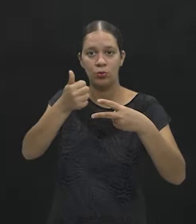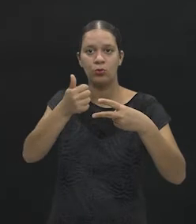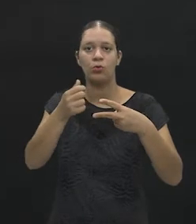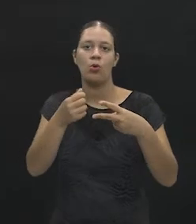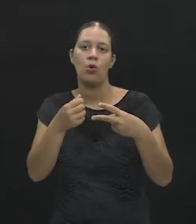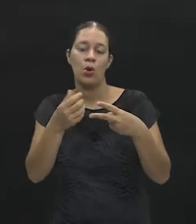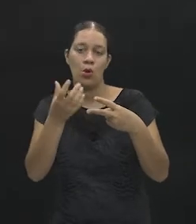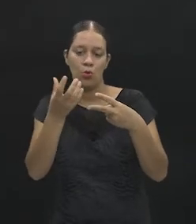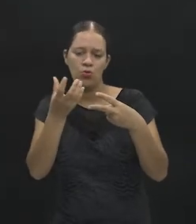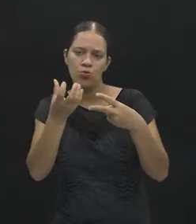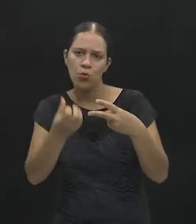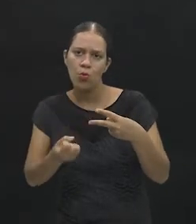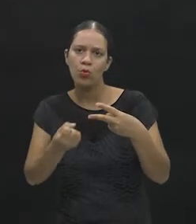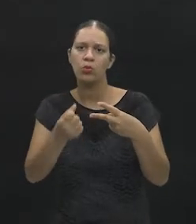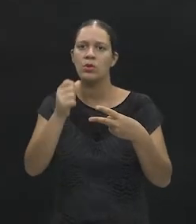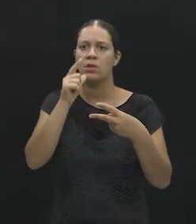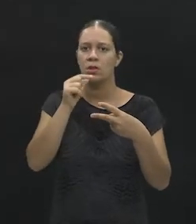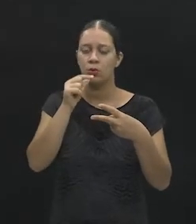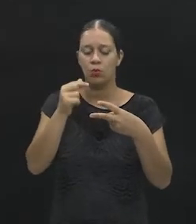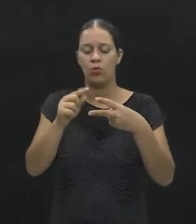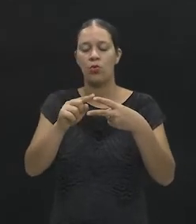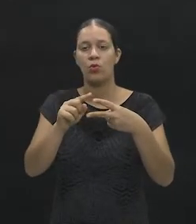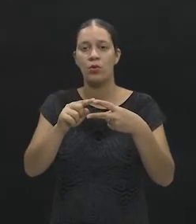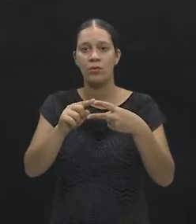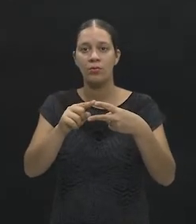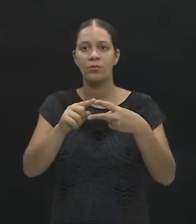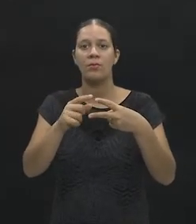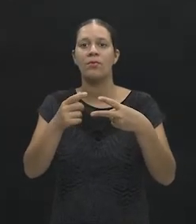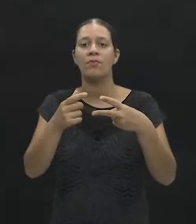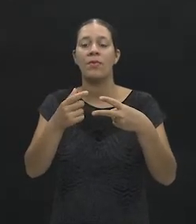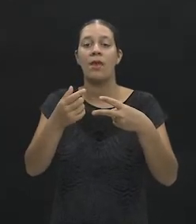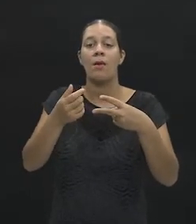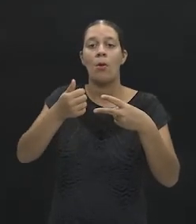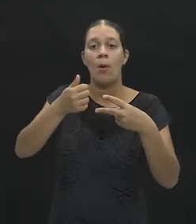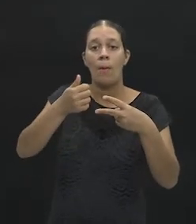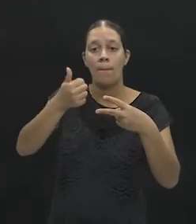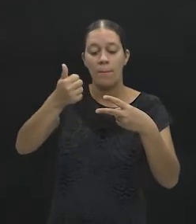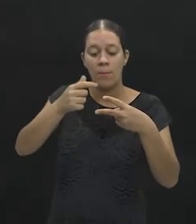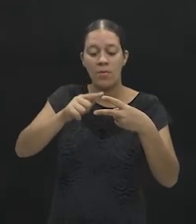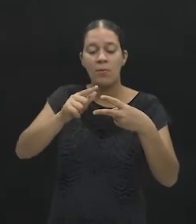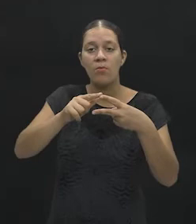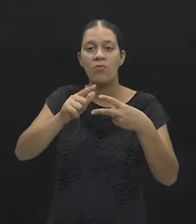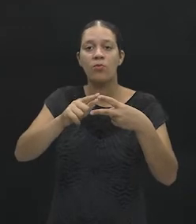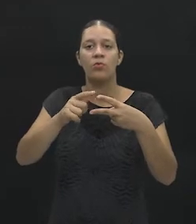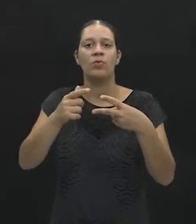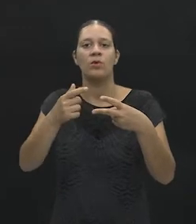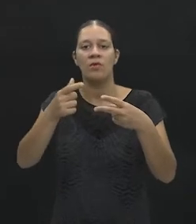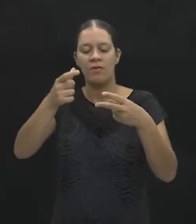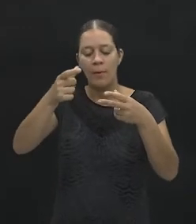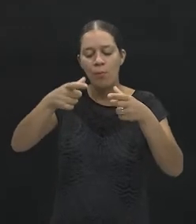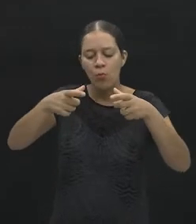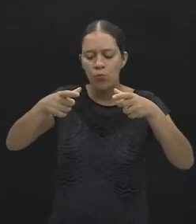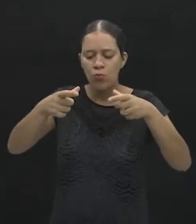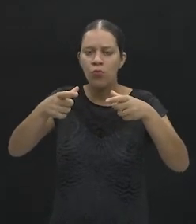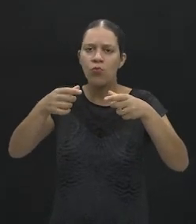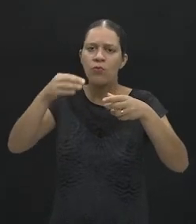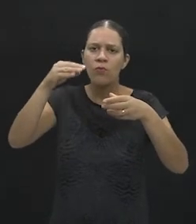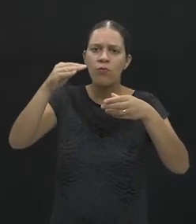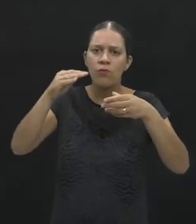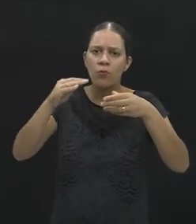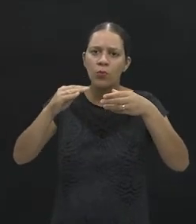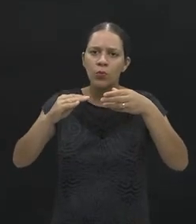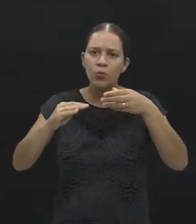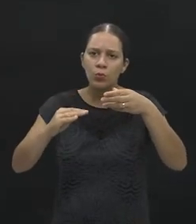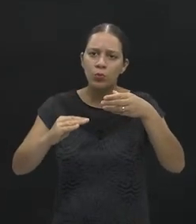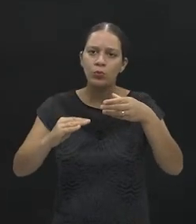de um sólido e um líquido, onde o sólido ele vai decantar sobre o líquido, ele vai para o fundo do